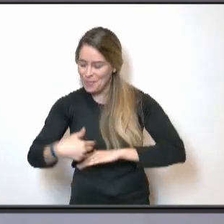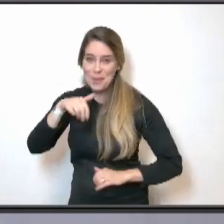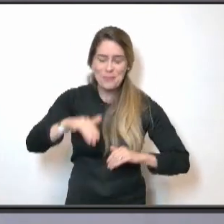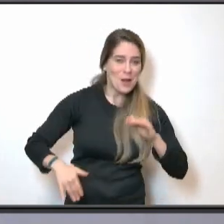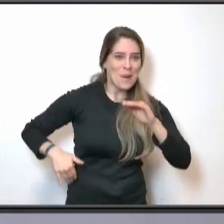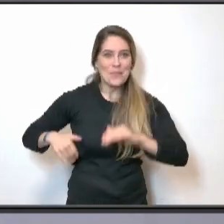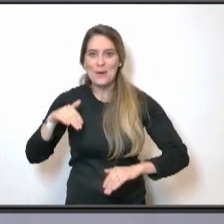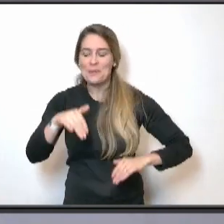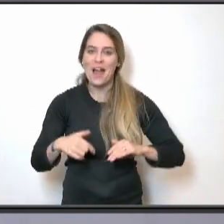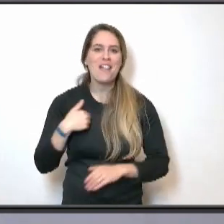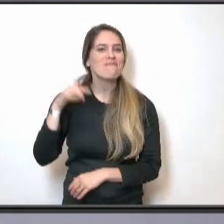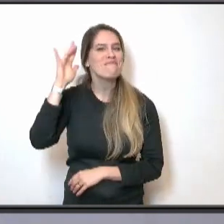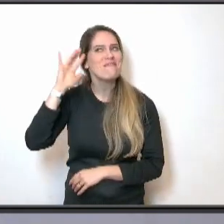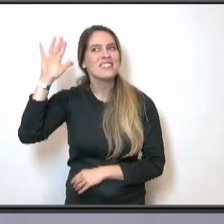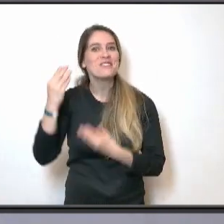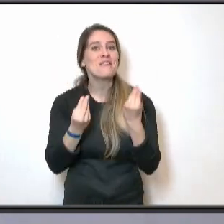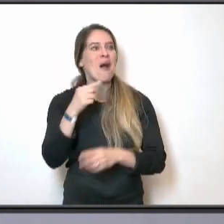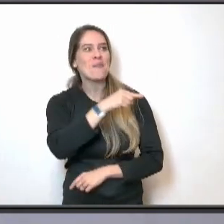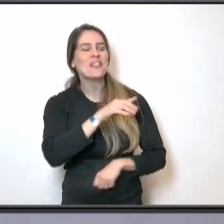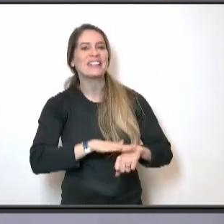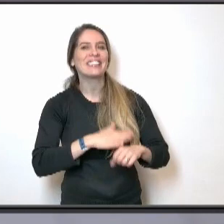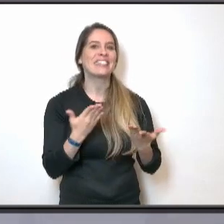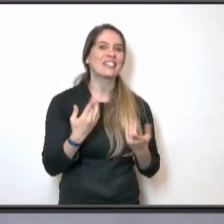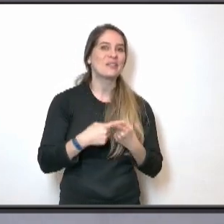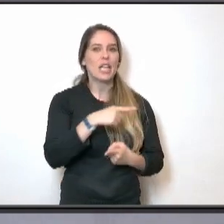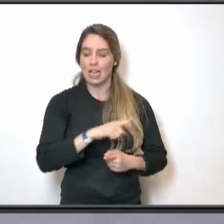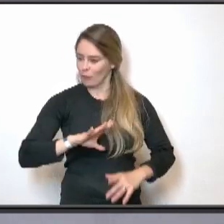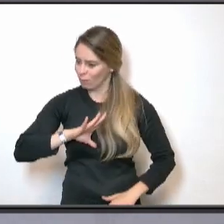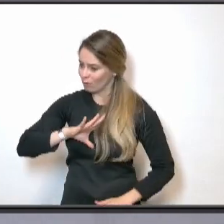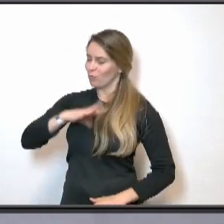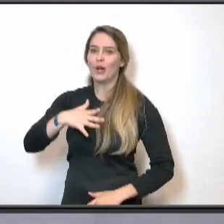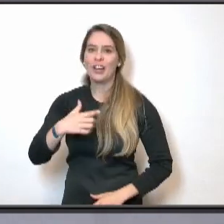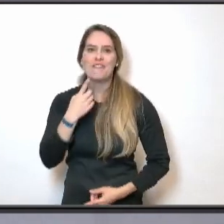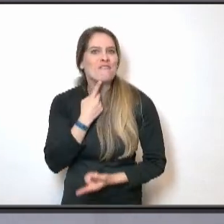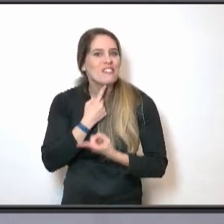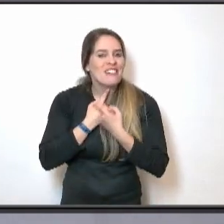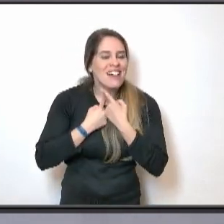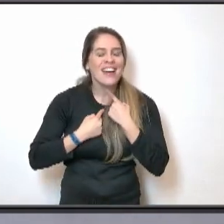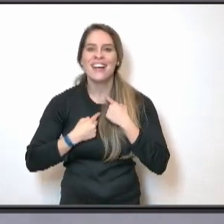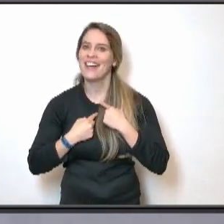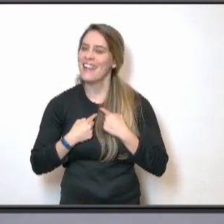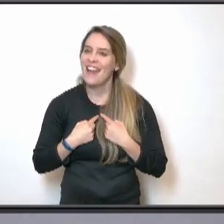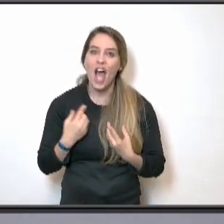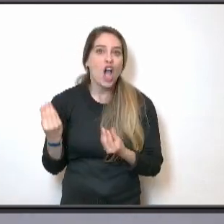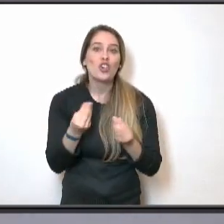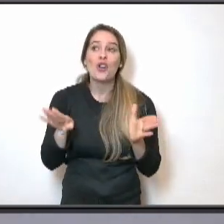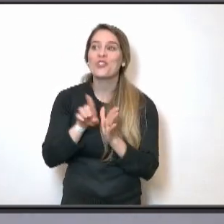consegue imaginar, não? Eu fico imaginando. Porque ele foi no ímpeto, né? Foi na vontade, deve ter chegado.